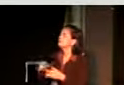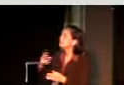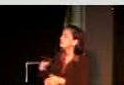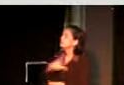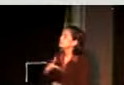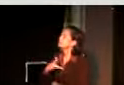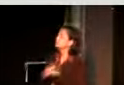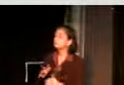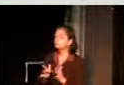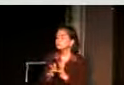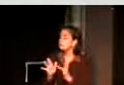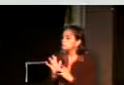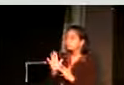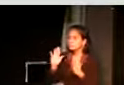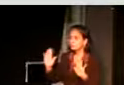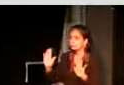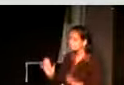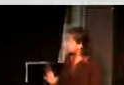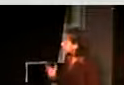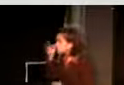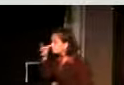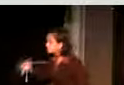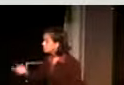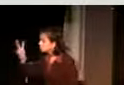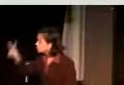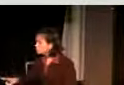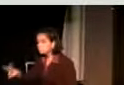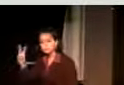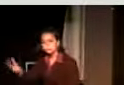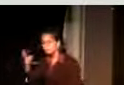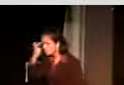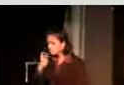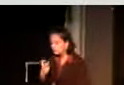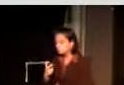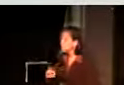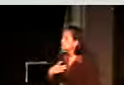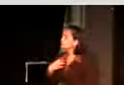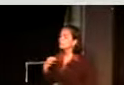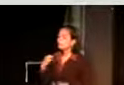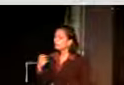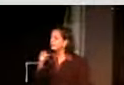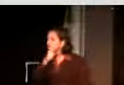para tudo que está fazendo e vai dar atenção para aqueles dois andrajosos